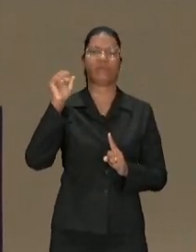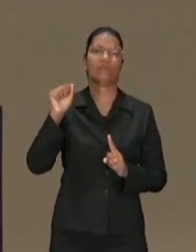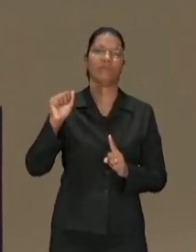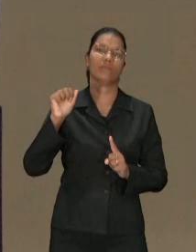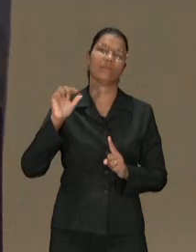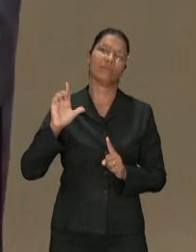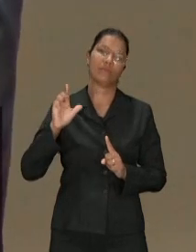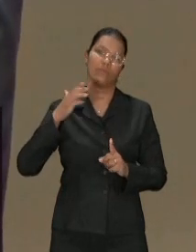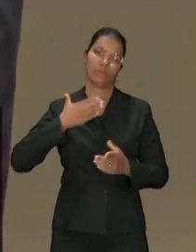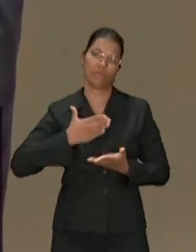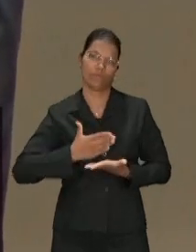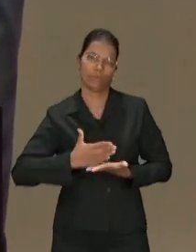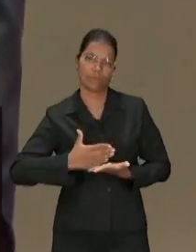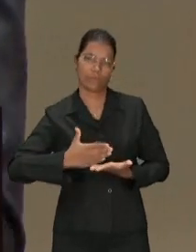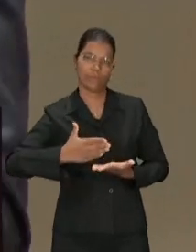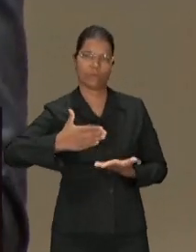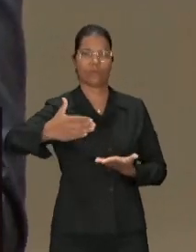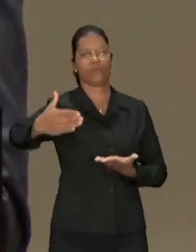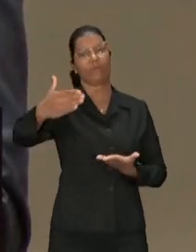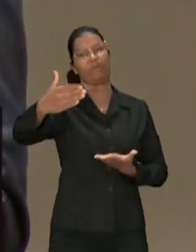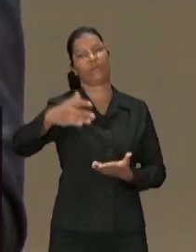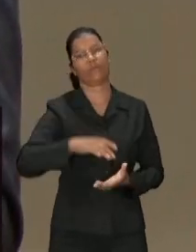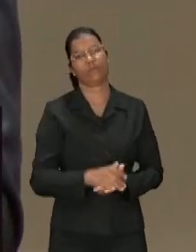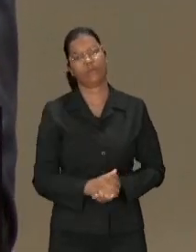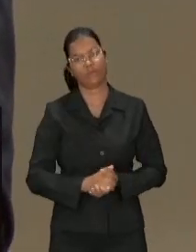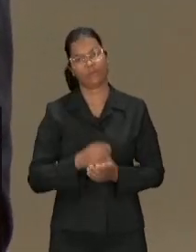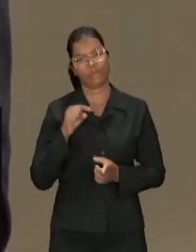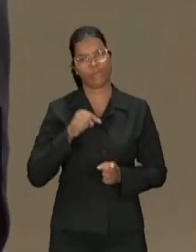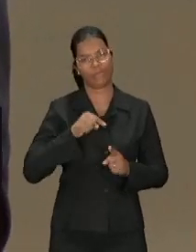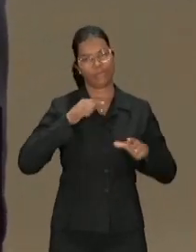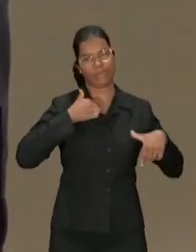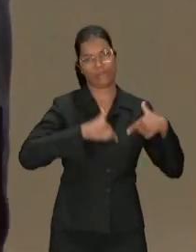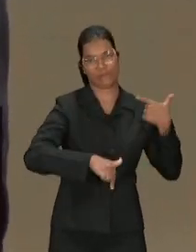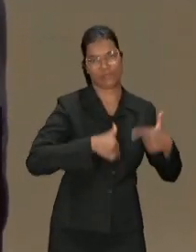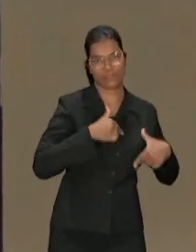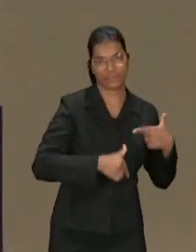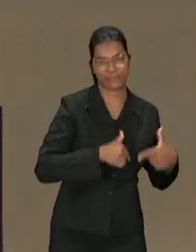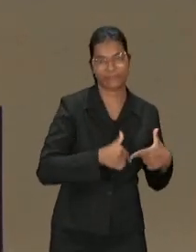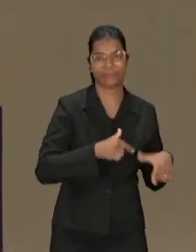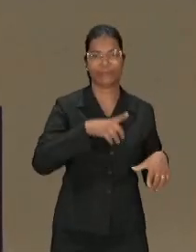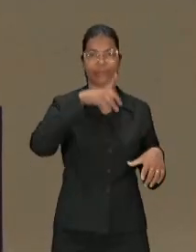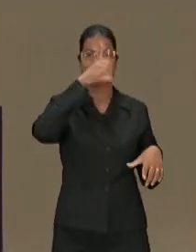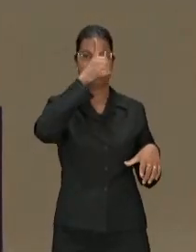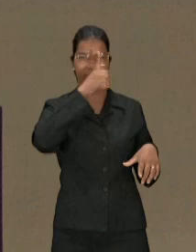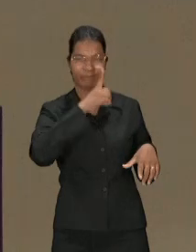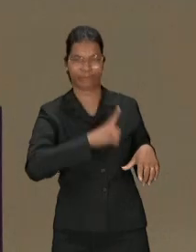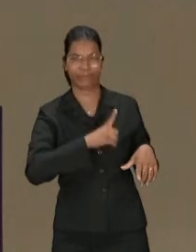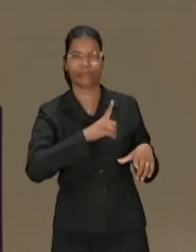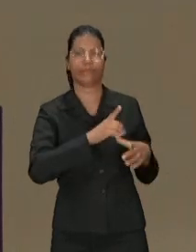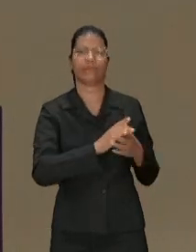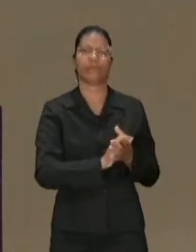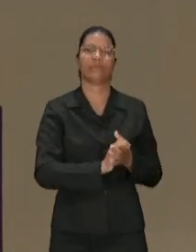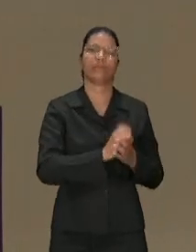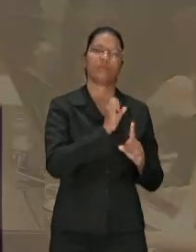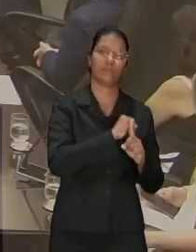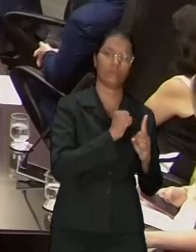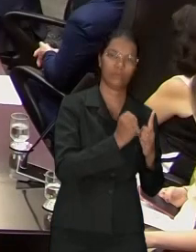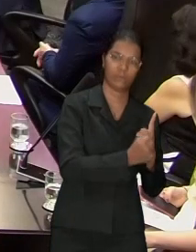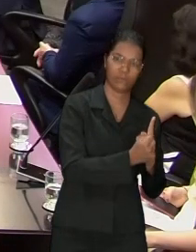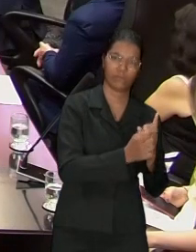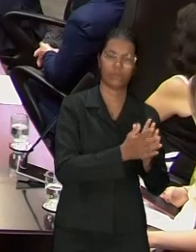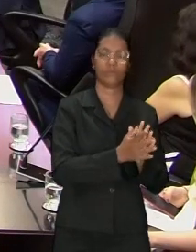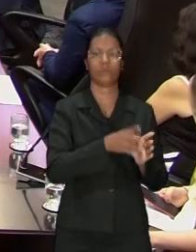trabalho brilhante e enalteceu os direitos humanos, em especial o meio ambiente, os direitos dos